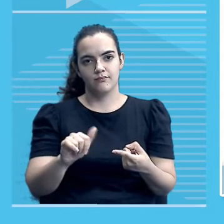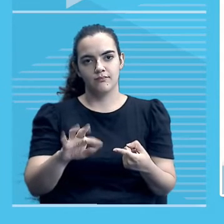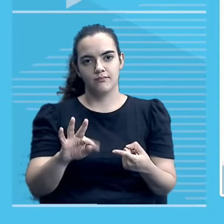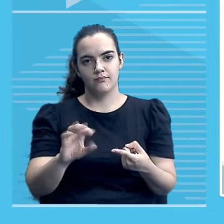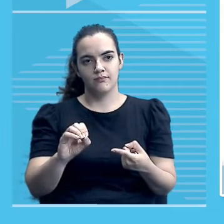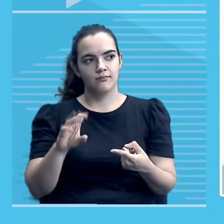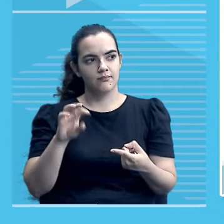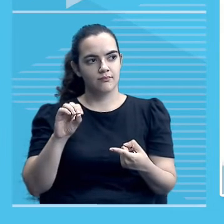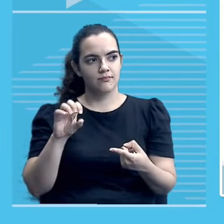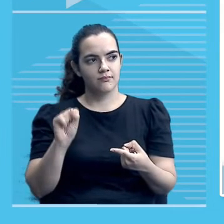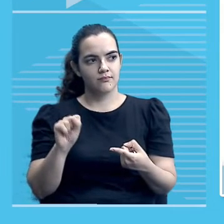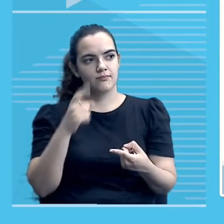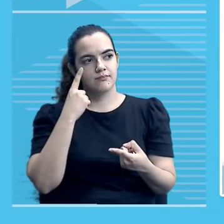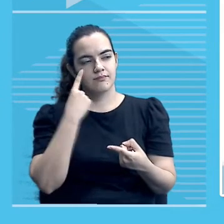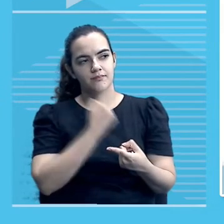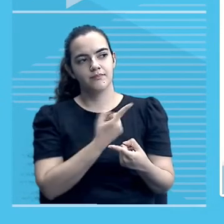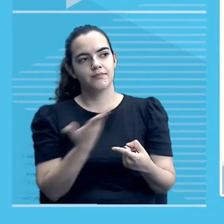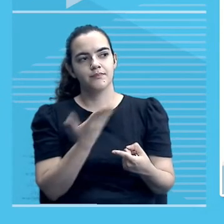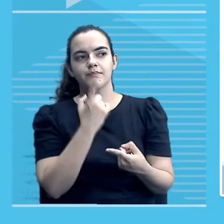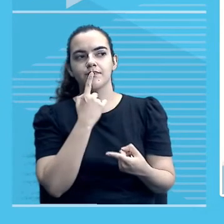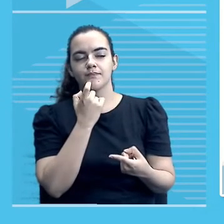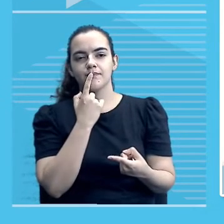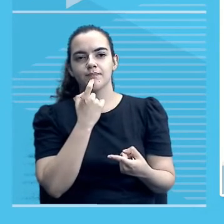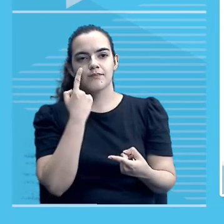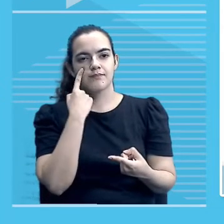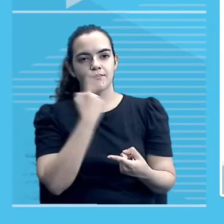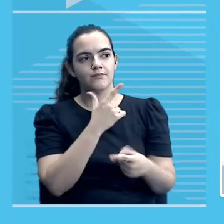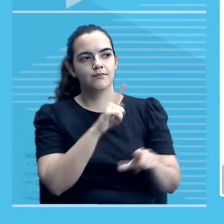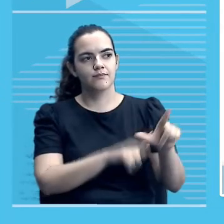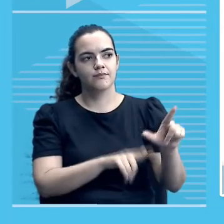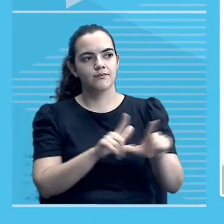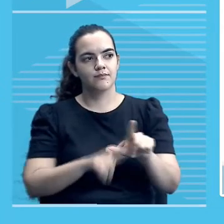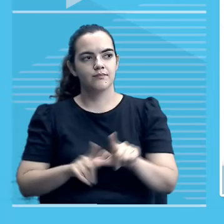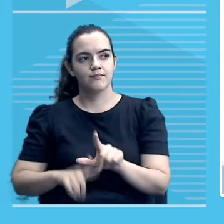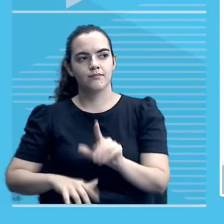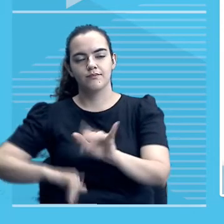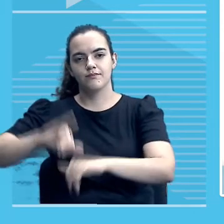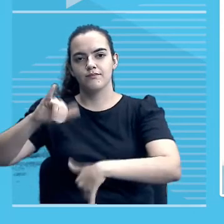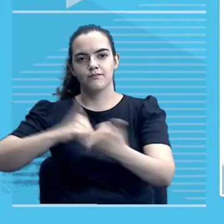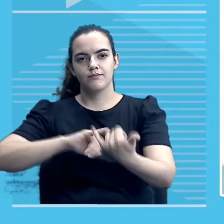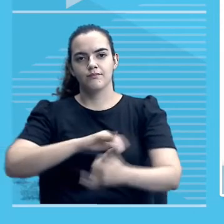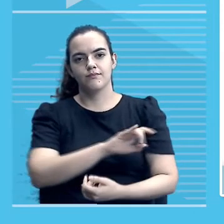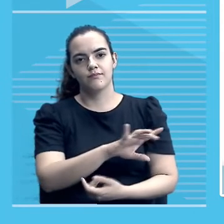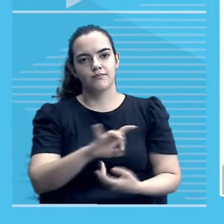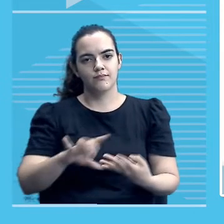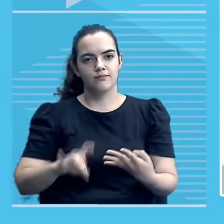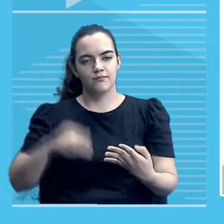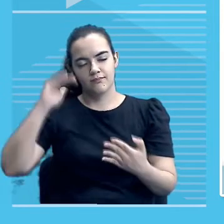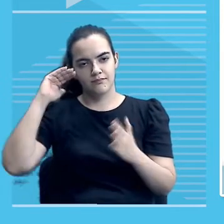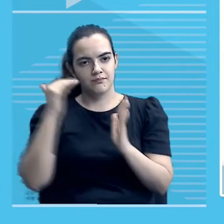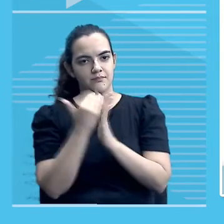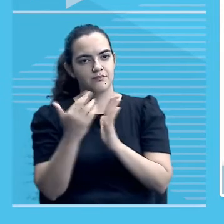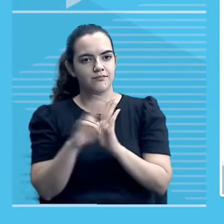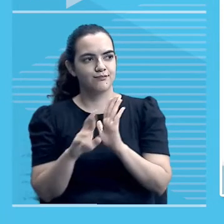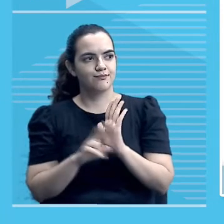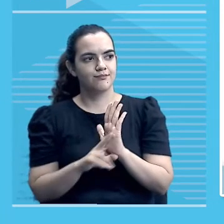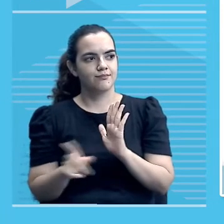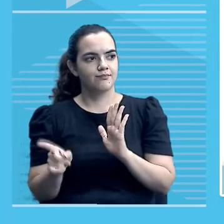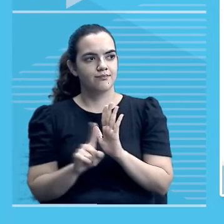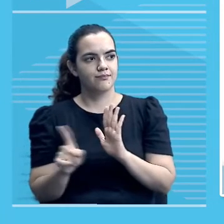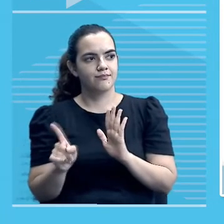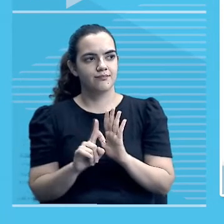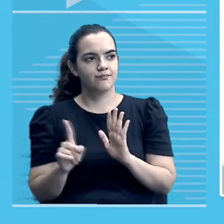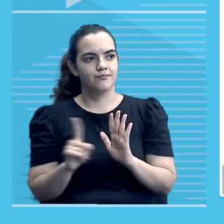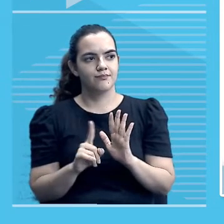chumbo. Cálcio, estrôncio, bário e chumbo. Por exemplo, o sulfato ferroso